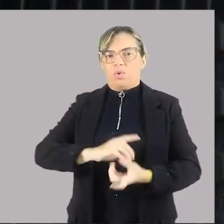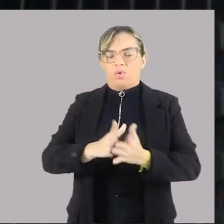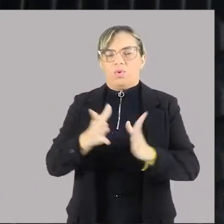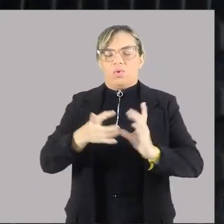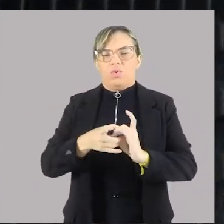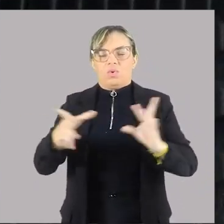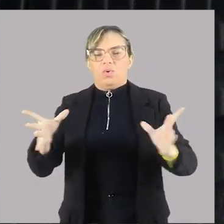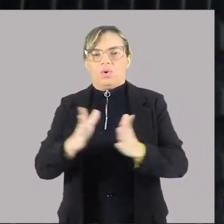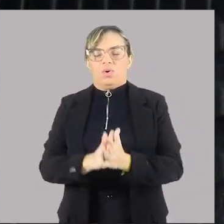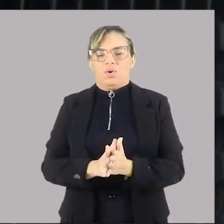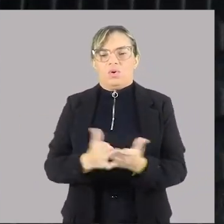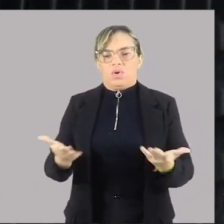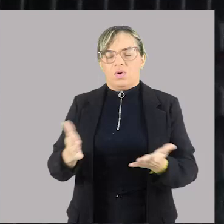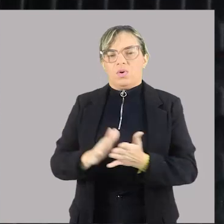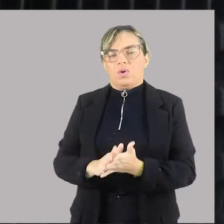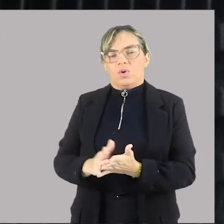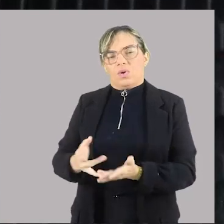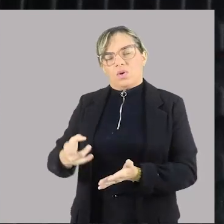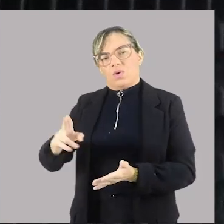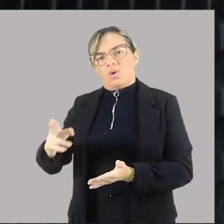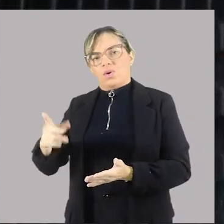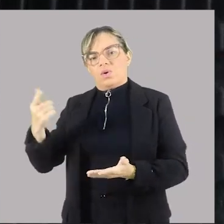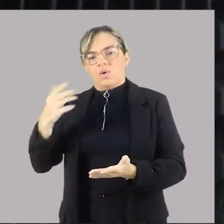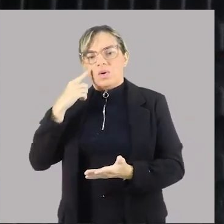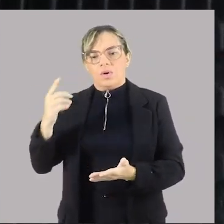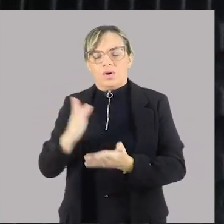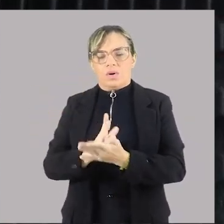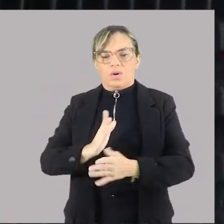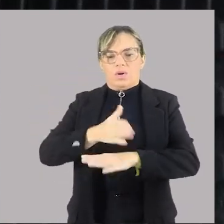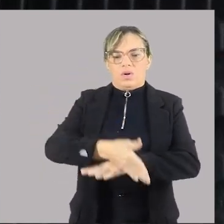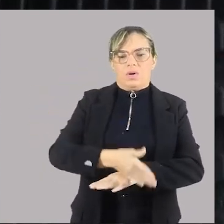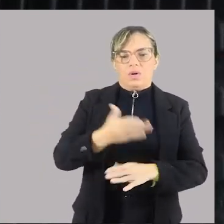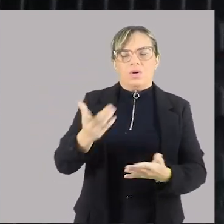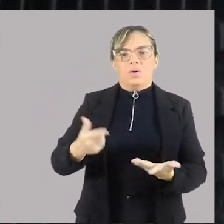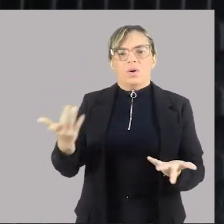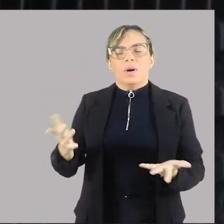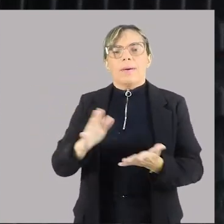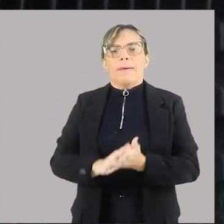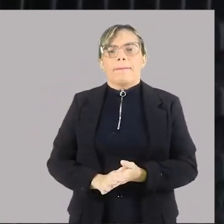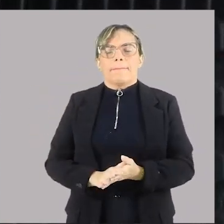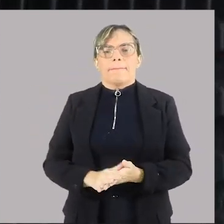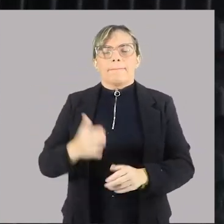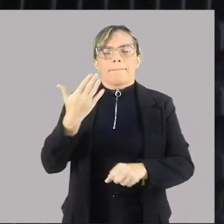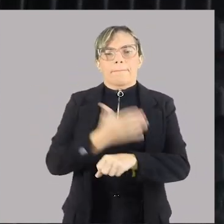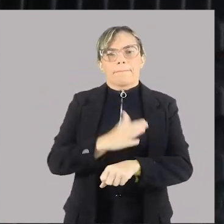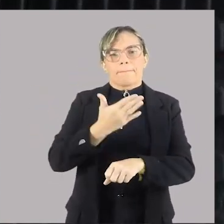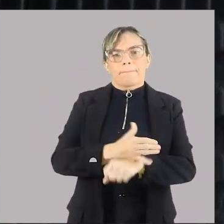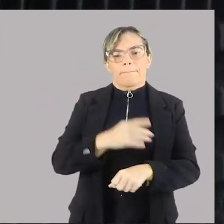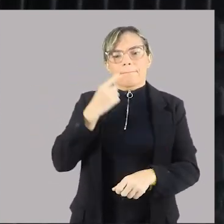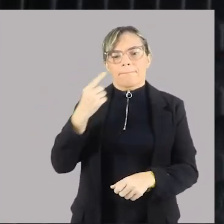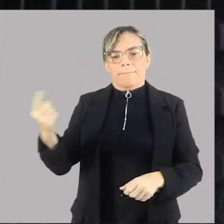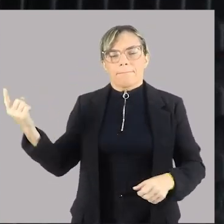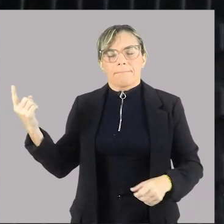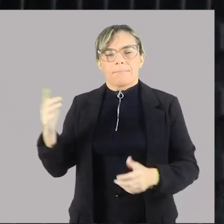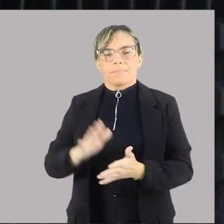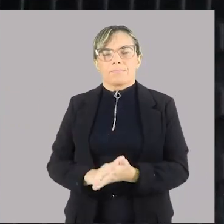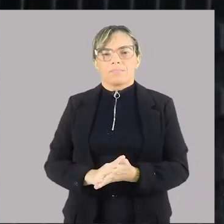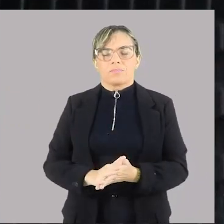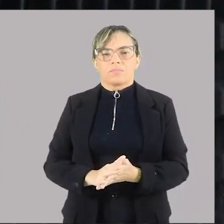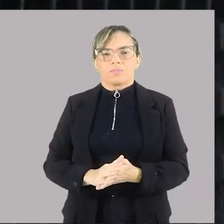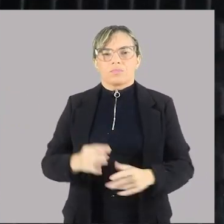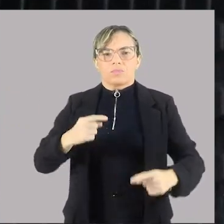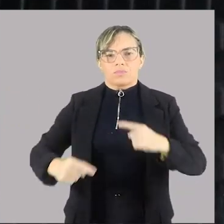governo federal, uma nomeação direta desses interventores. Além disso, nós temos outras práticas autoritárias que vão